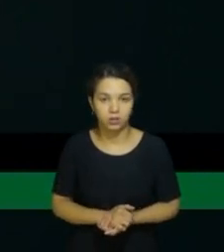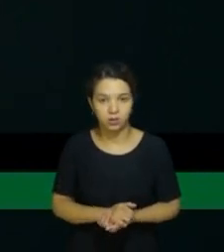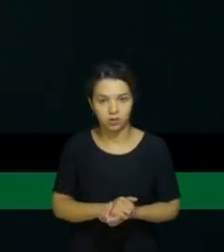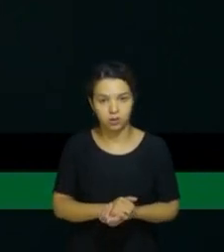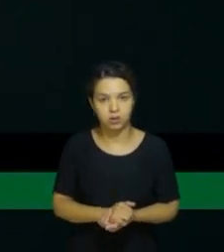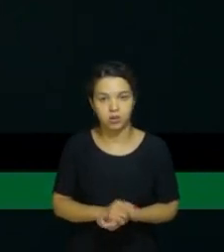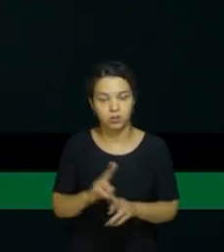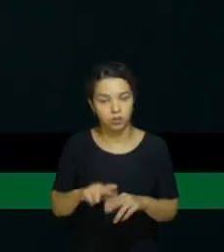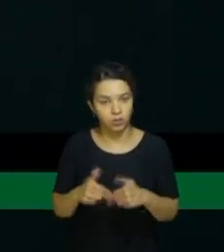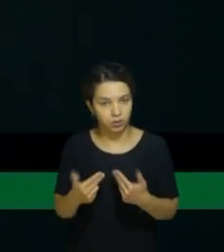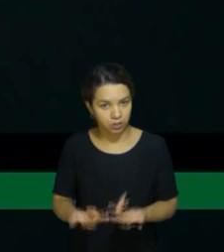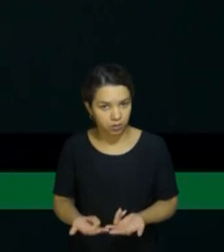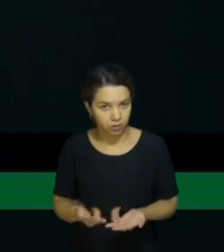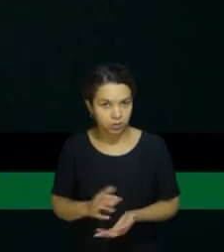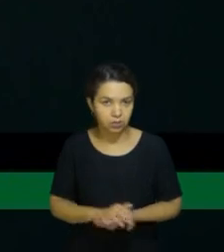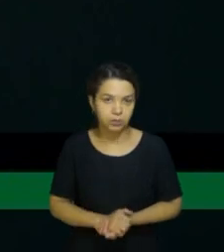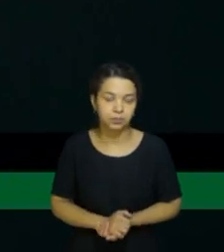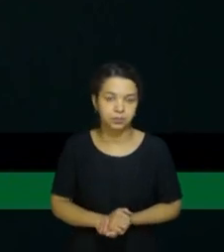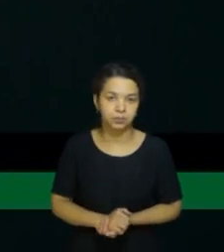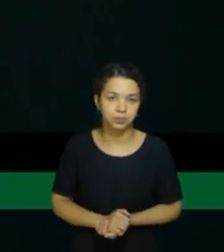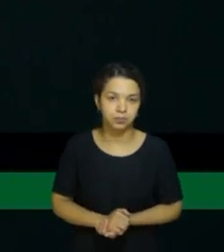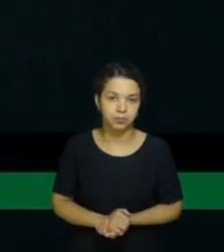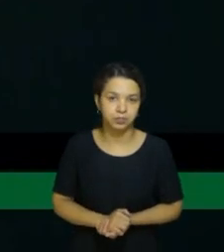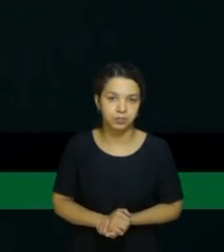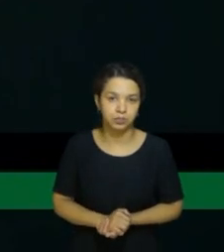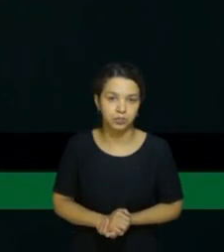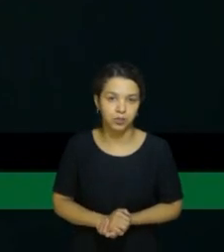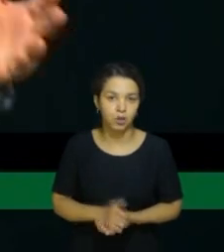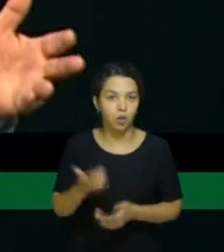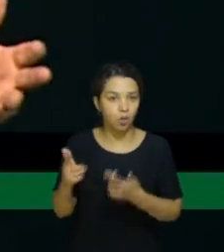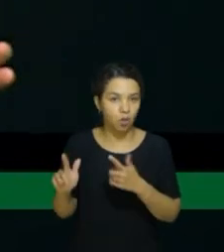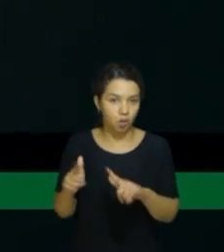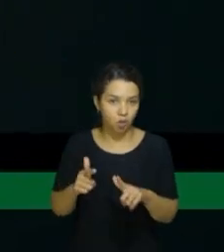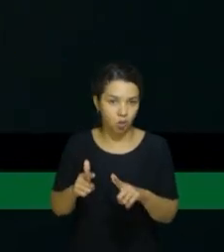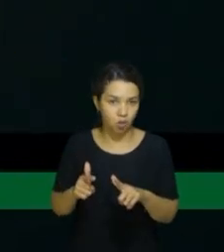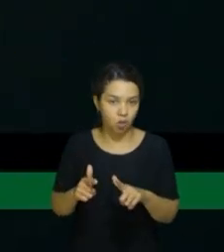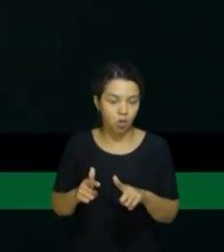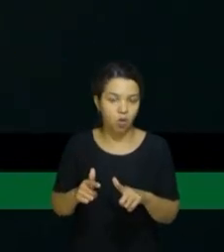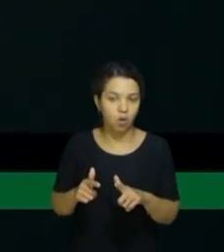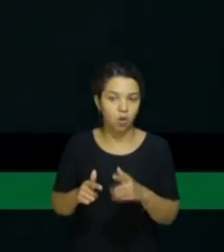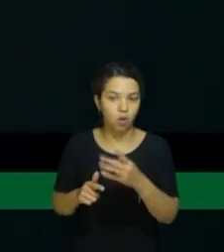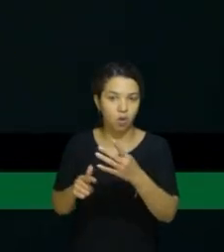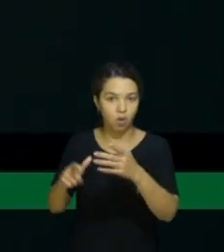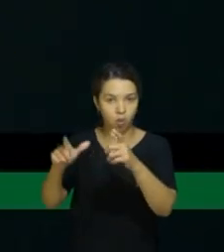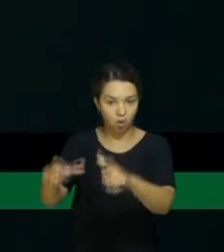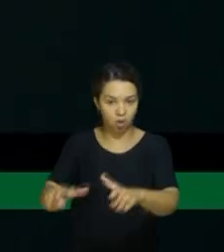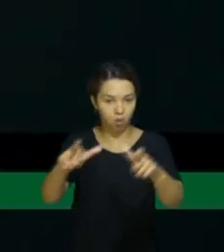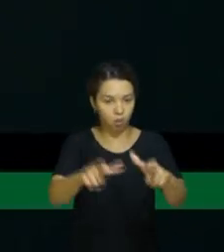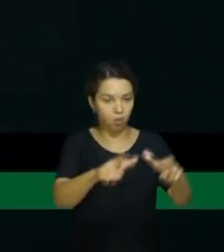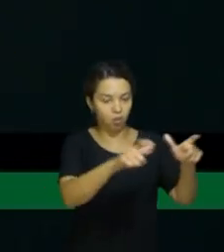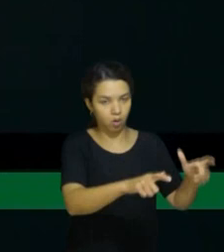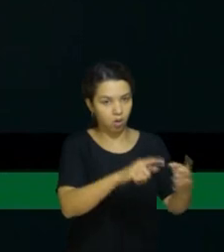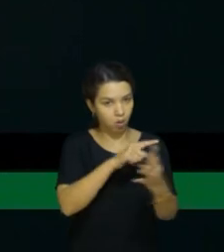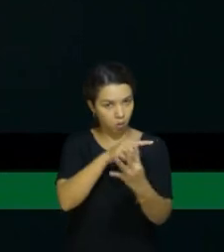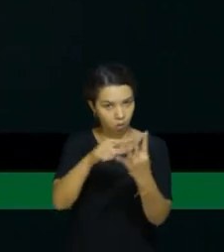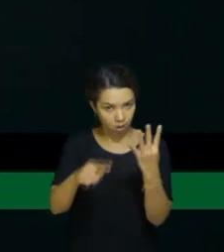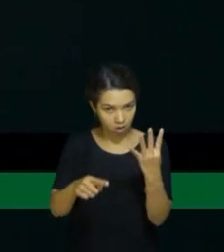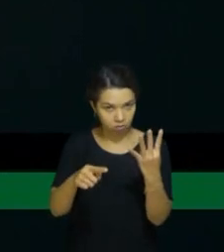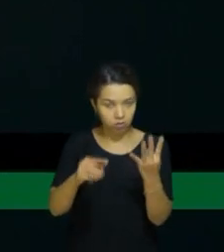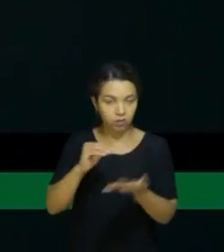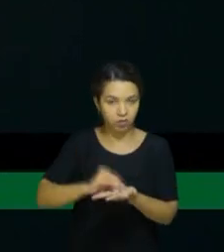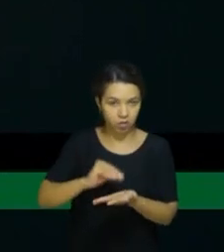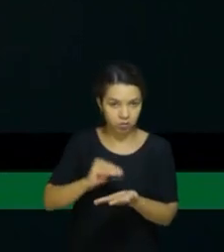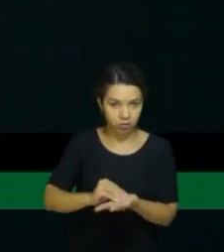será diferente também nas outras quatro regiões que o poder legislativo se